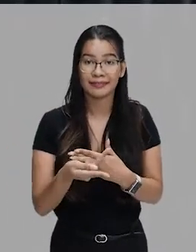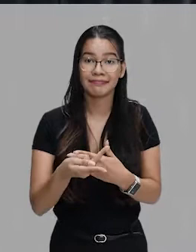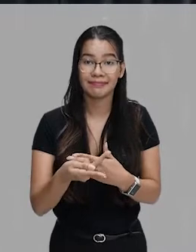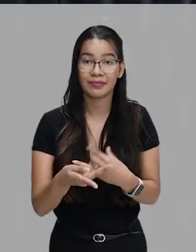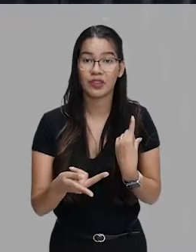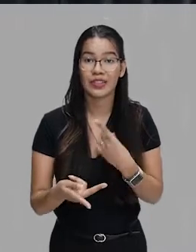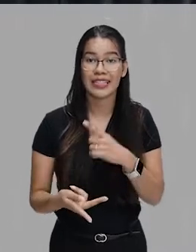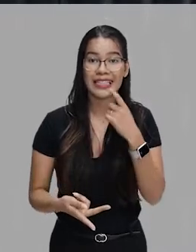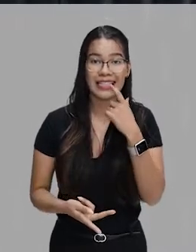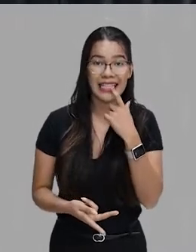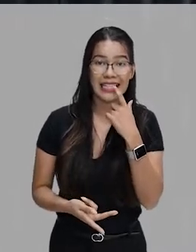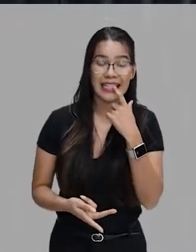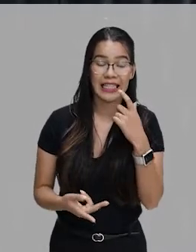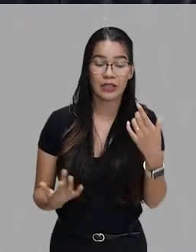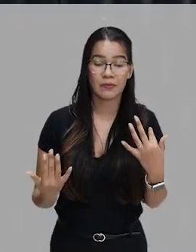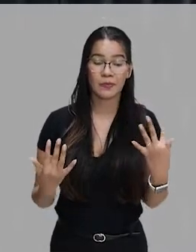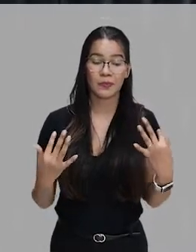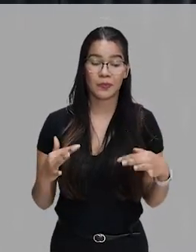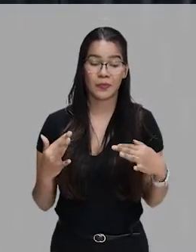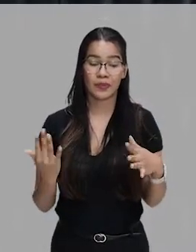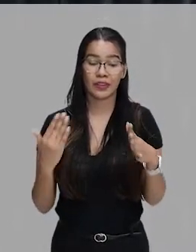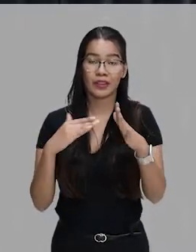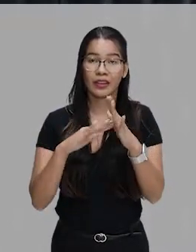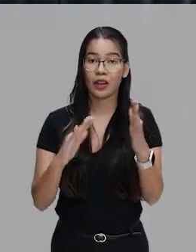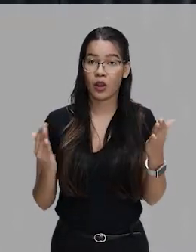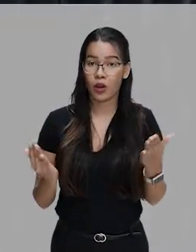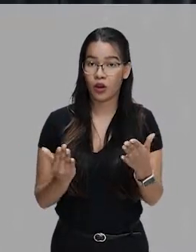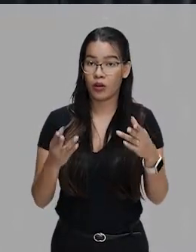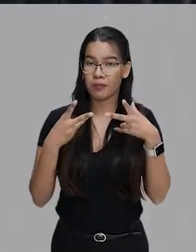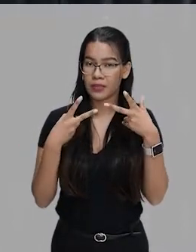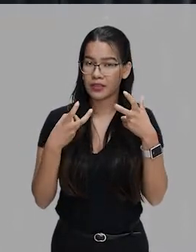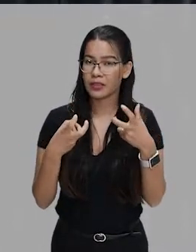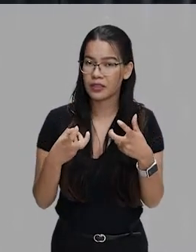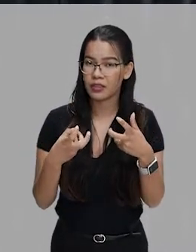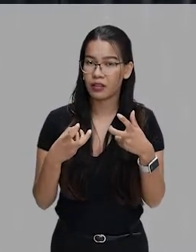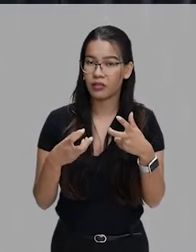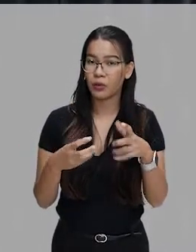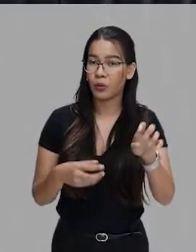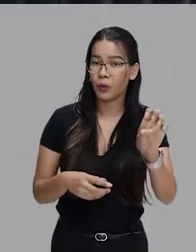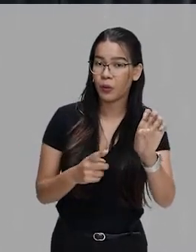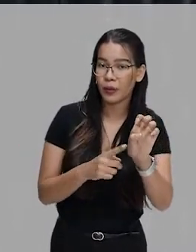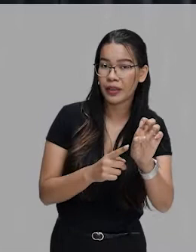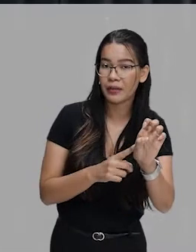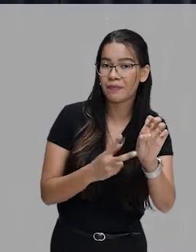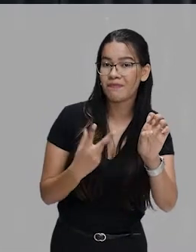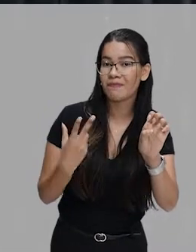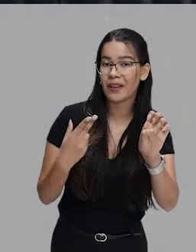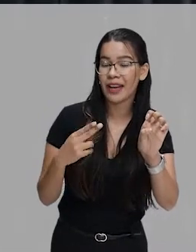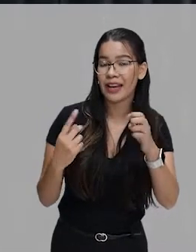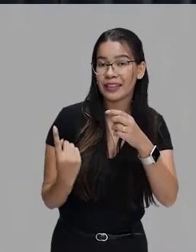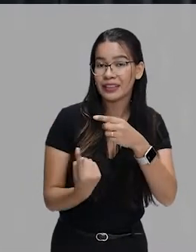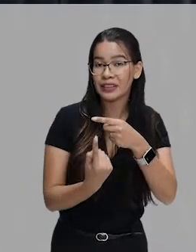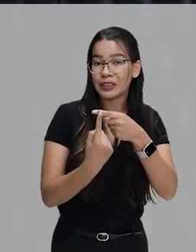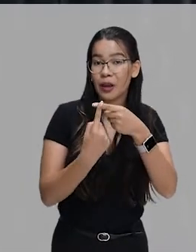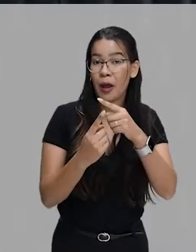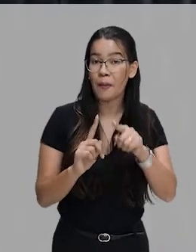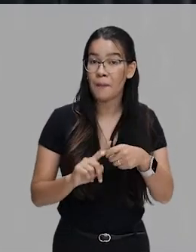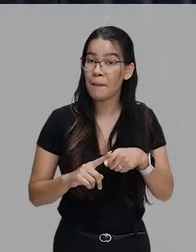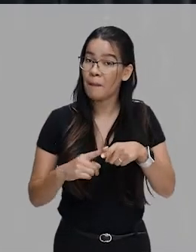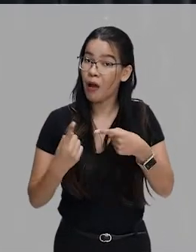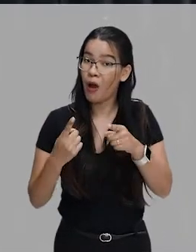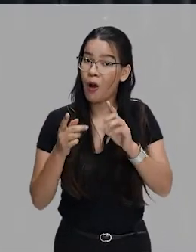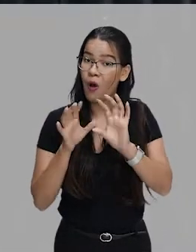hoje. Preste atenção, esse i aqui, embora seja aditiva, o contexto do período pode te levar